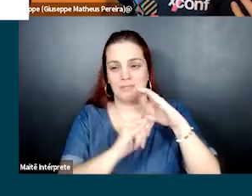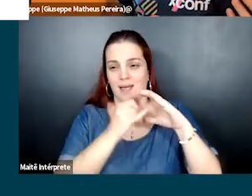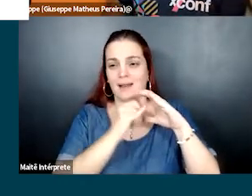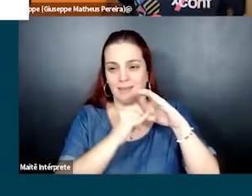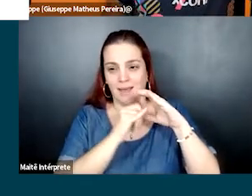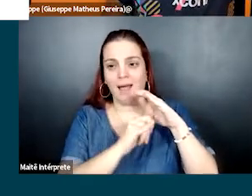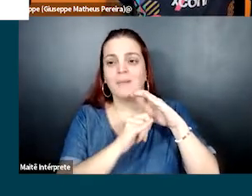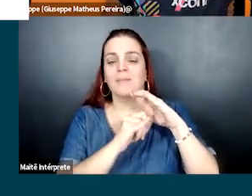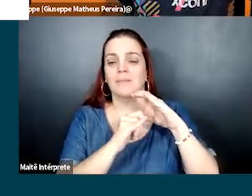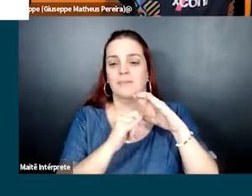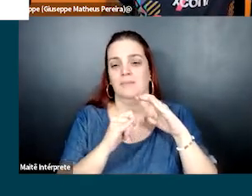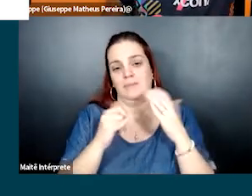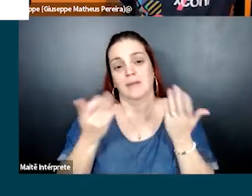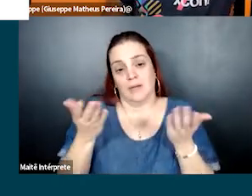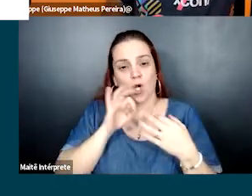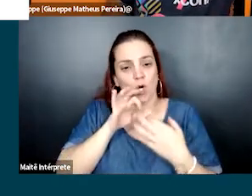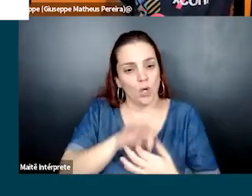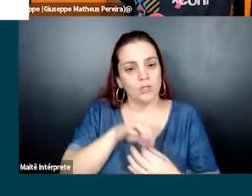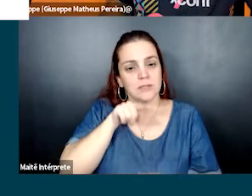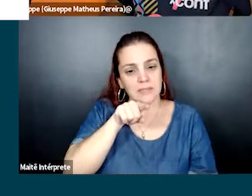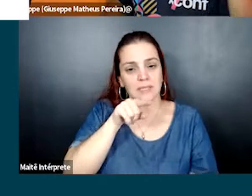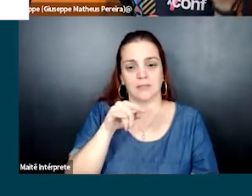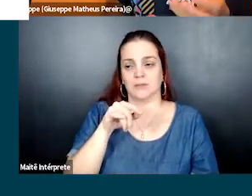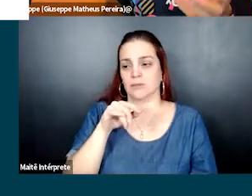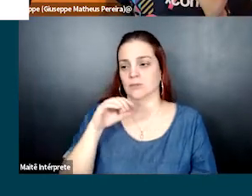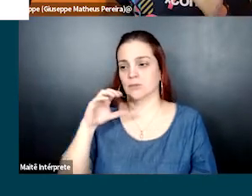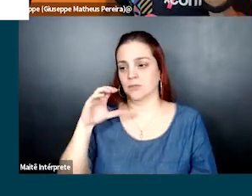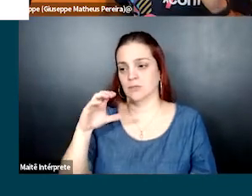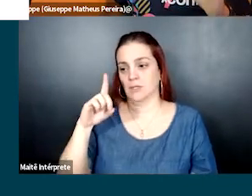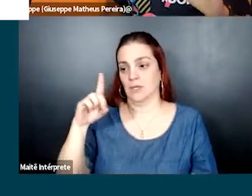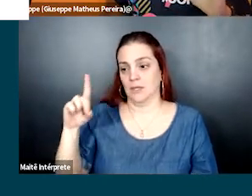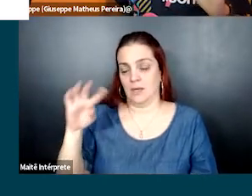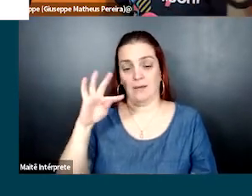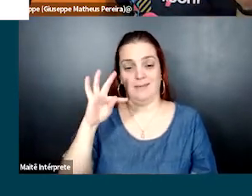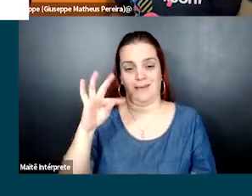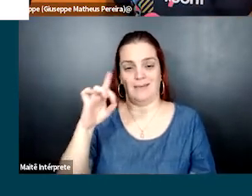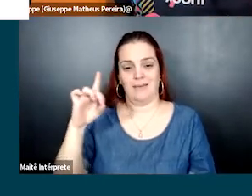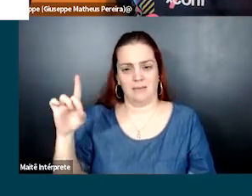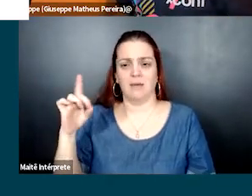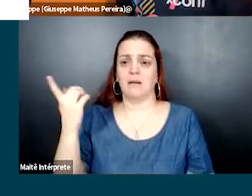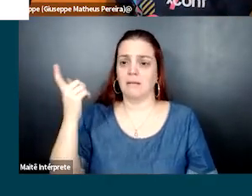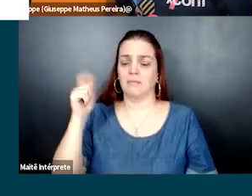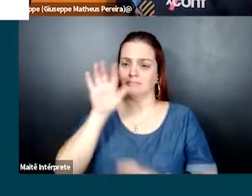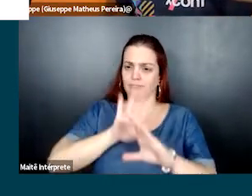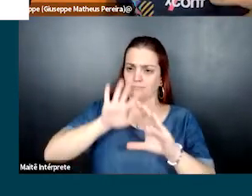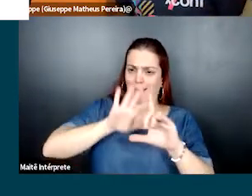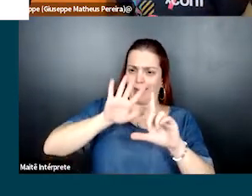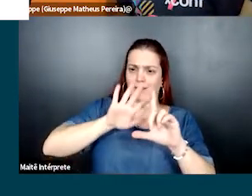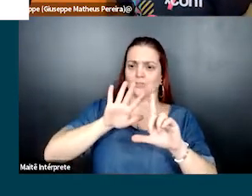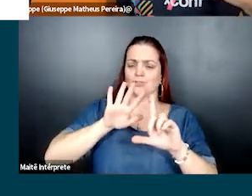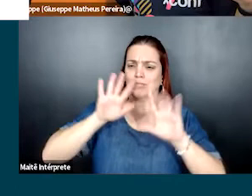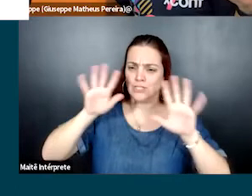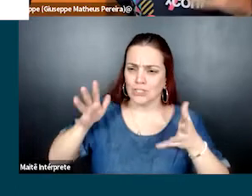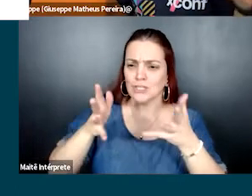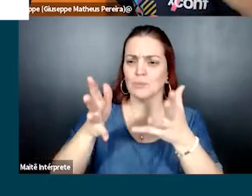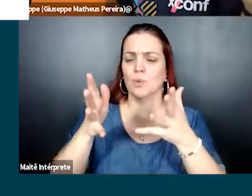esses contextos, né, aqui já é do DDD, né, a gente consegue mapear facilmente quais back-ends são estimulados ou